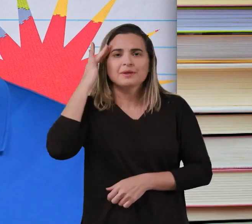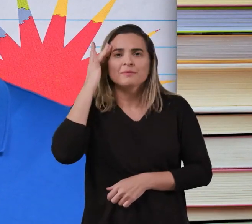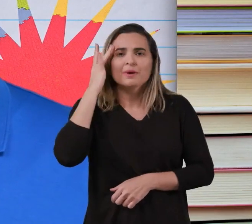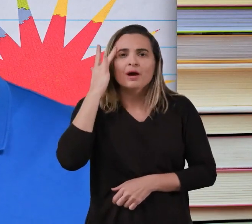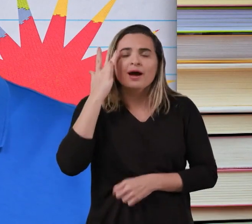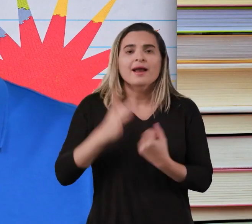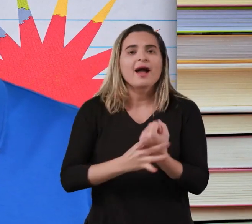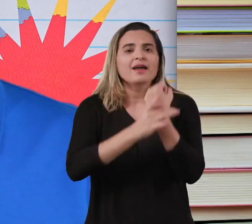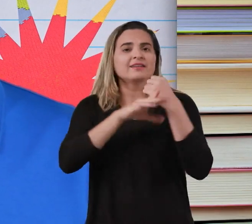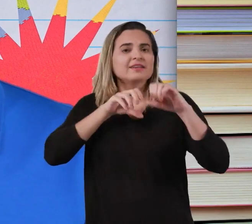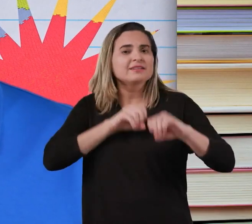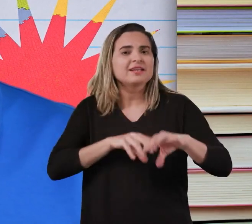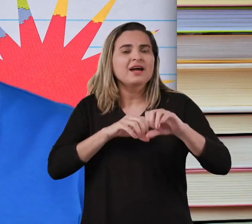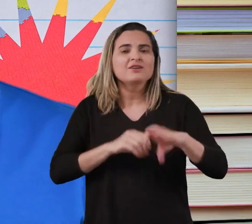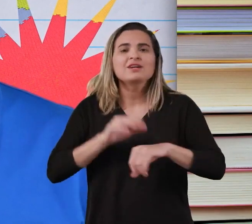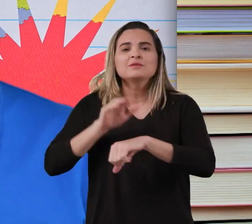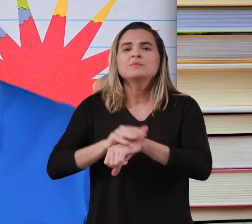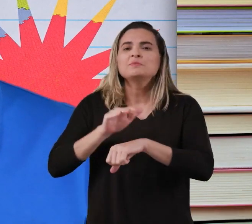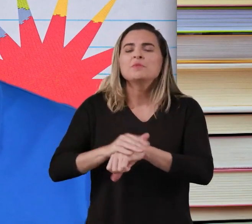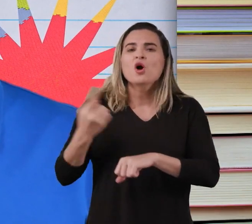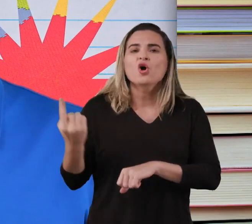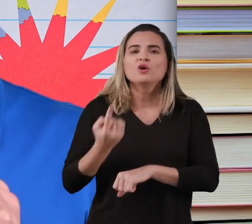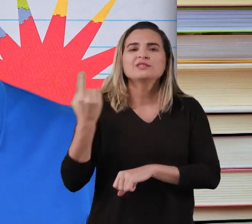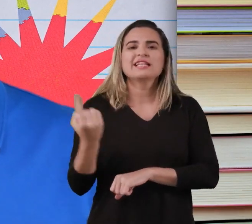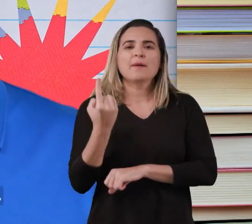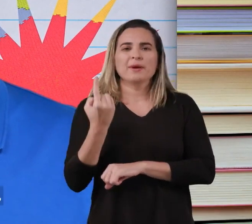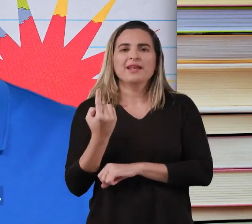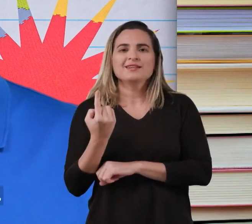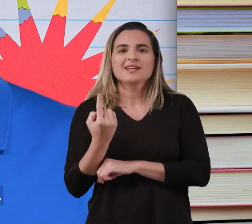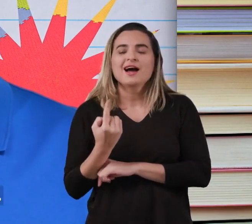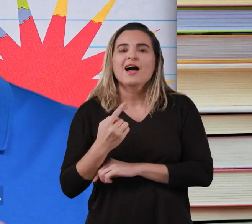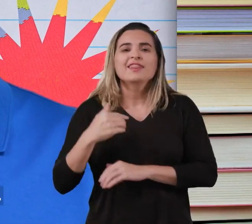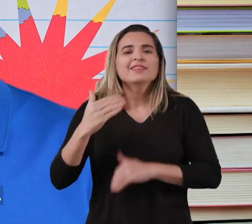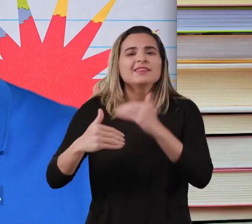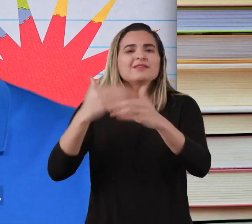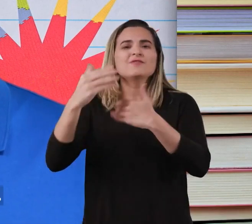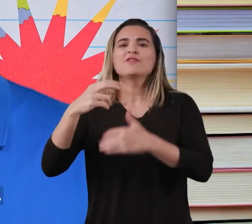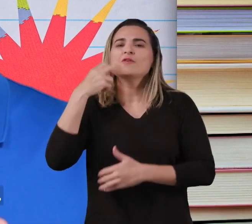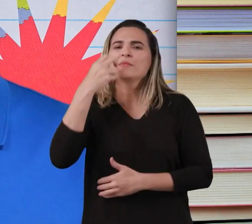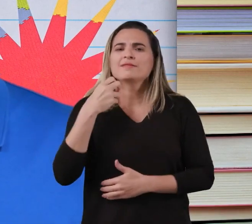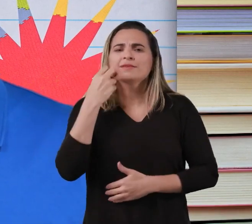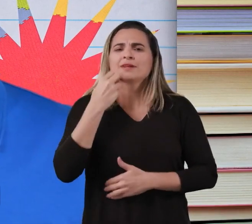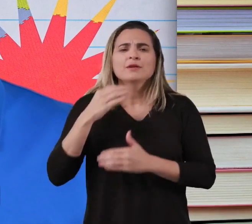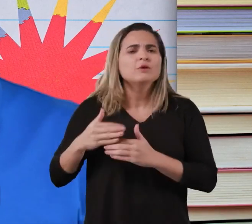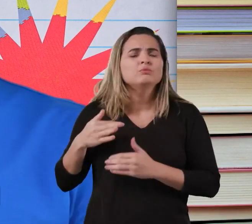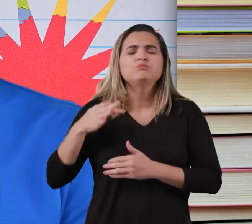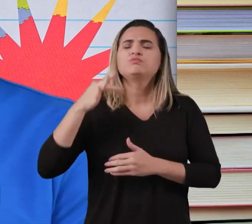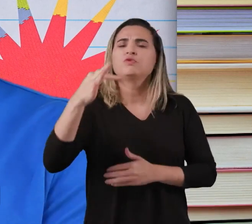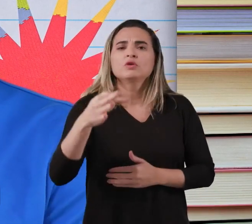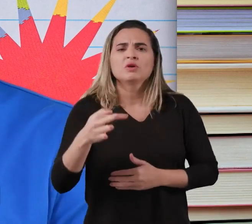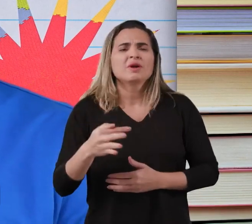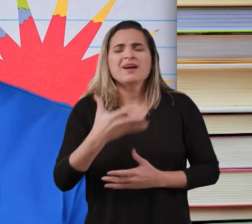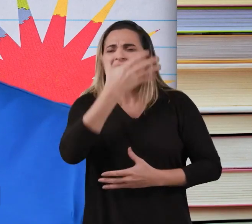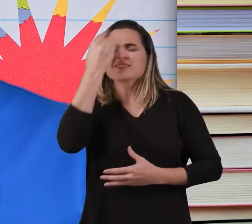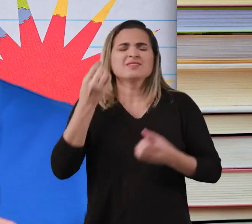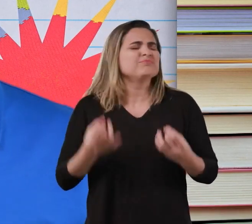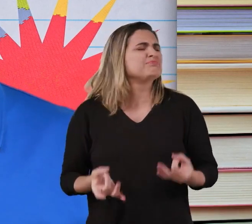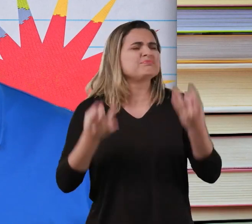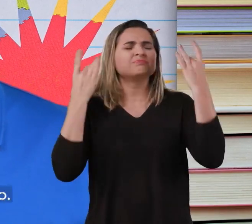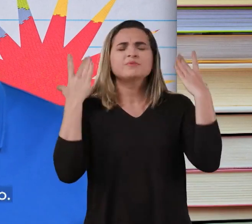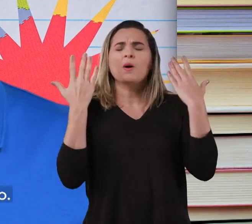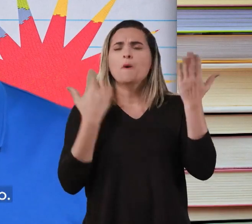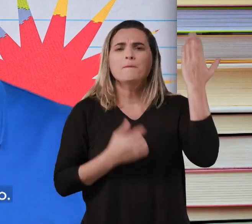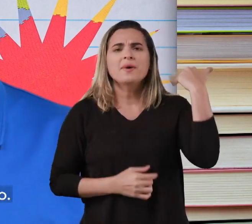pela educação o acesso à independência. Vamos levar Natal para frente, deixando o passado para trás